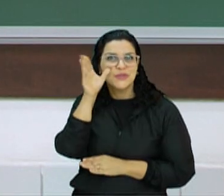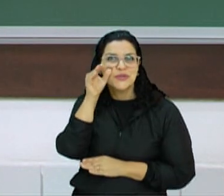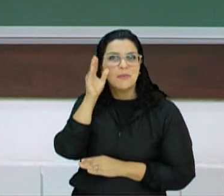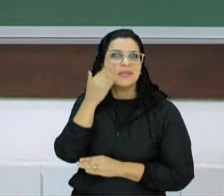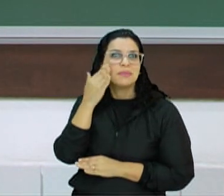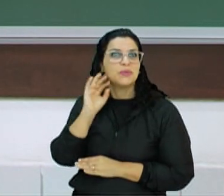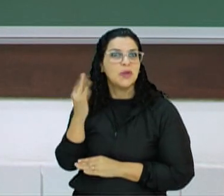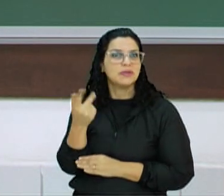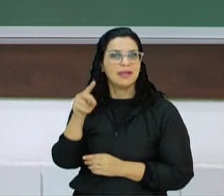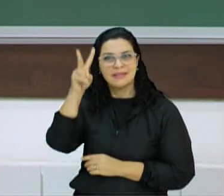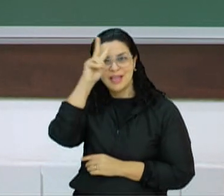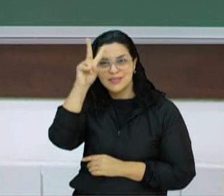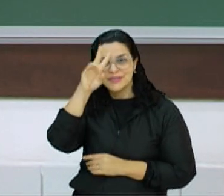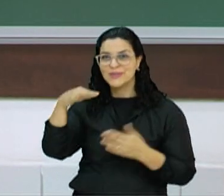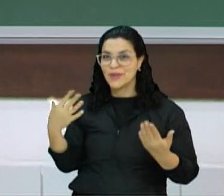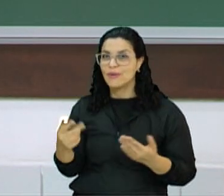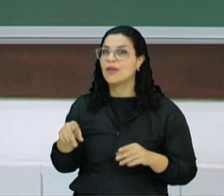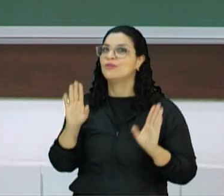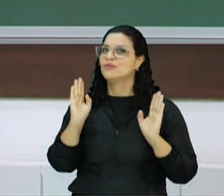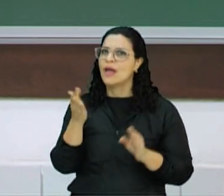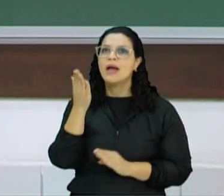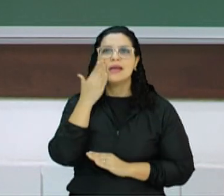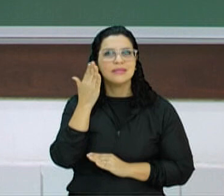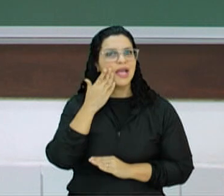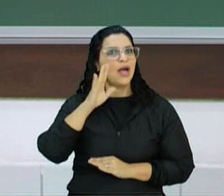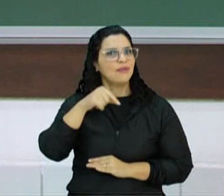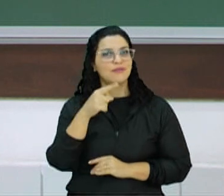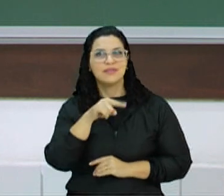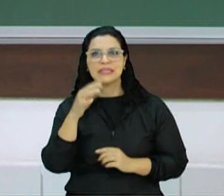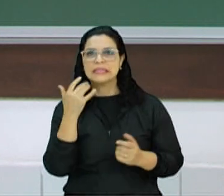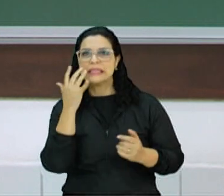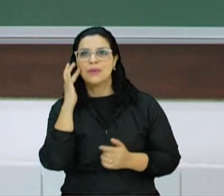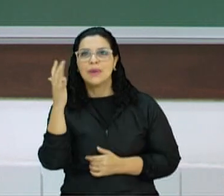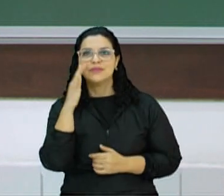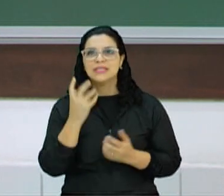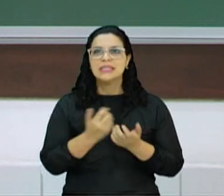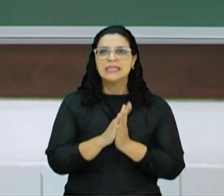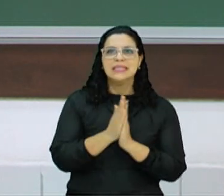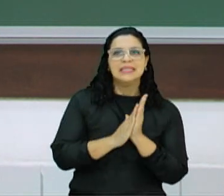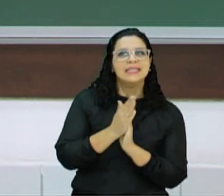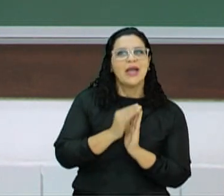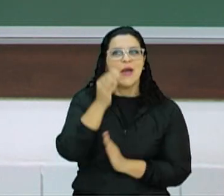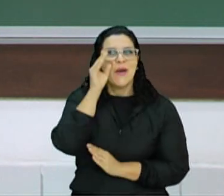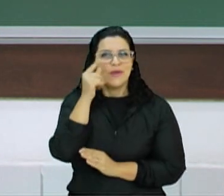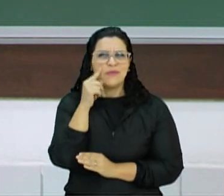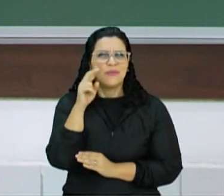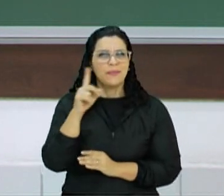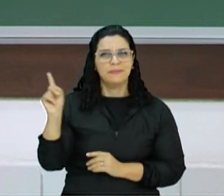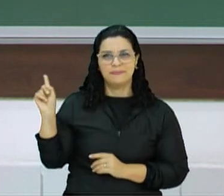saber como continua esse conto? Eu já sei como é, então eu imagino que vocês estejam bem curiosos. Vamos a ele?